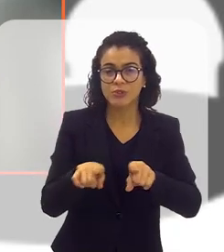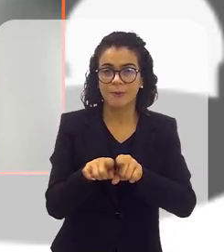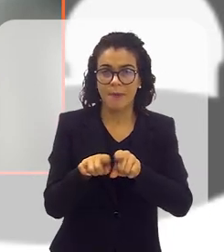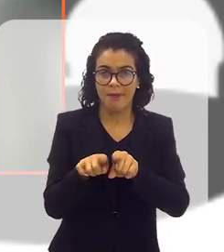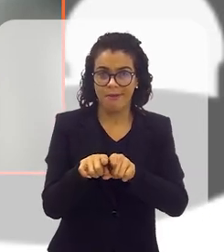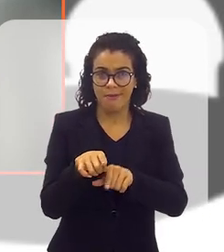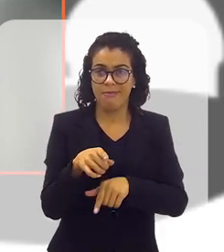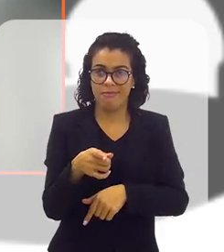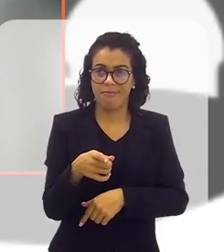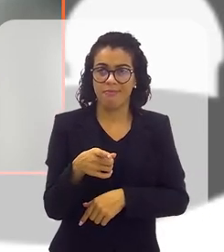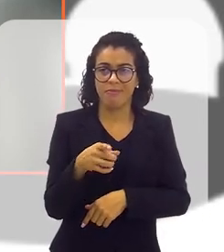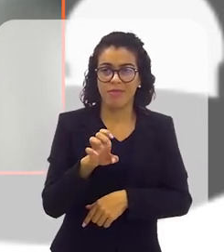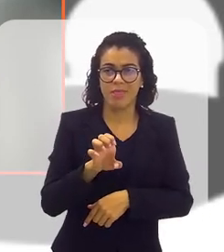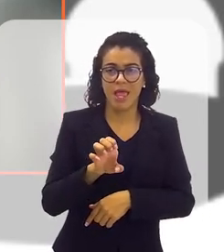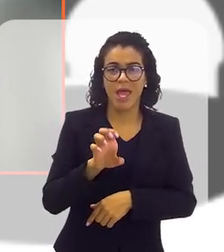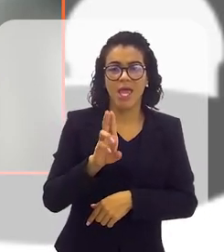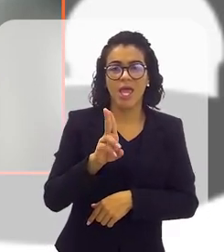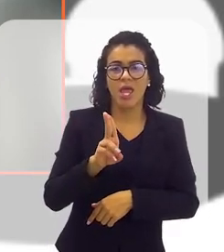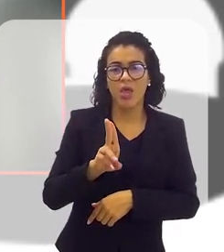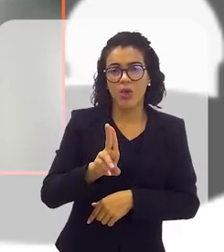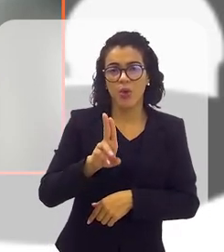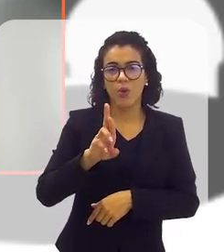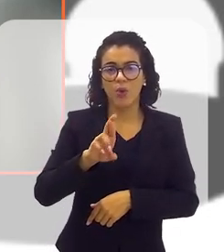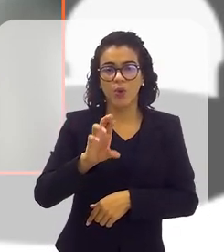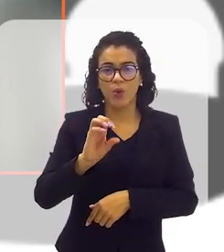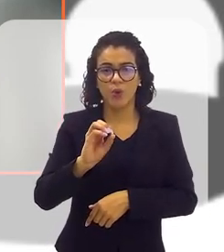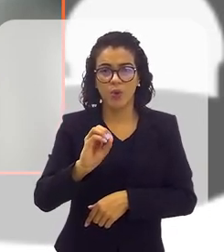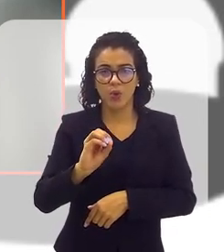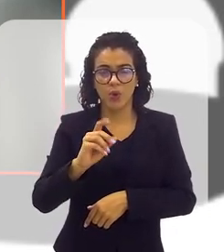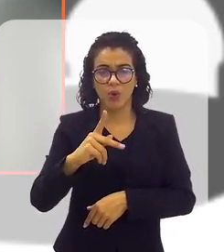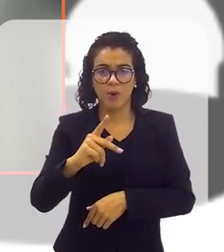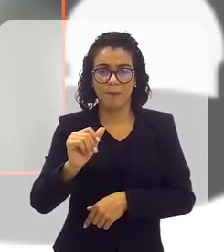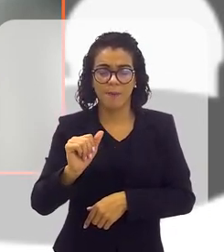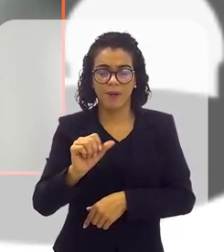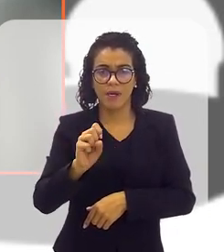com essas atitudes, essas ações da Europe Assistance, por exemplo.